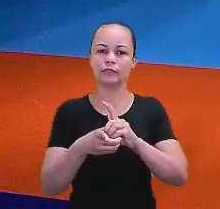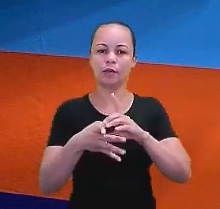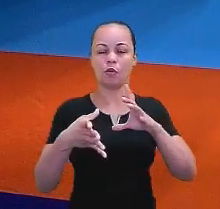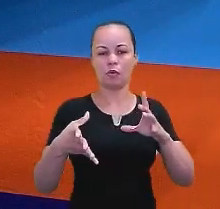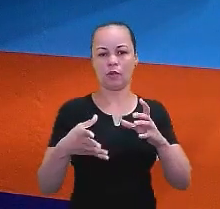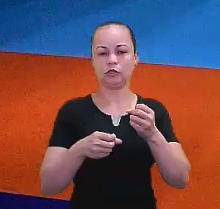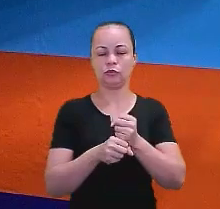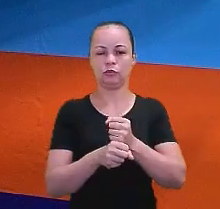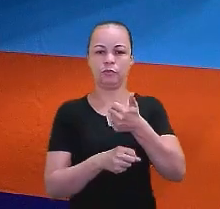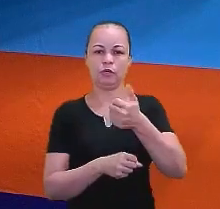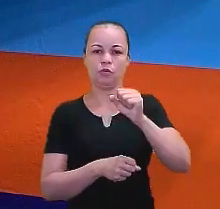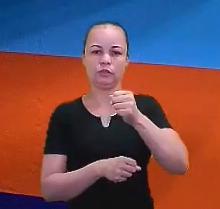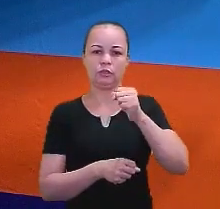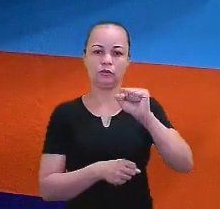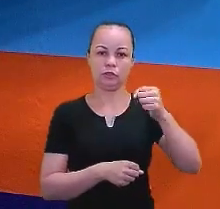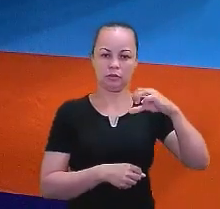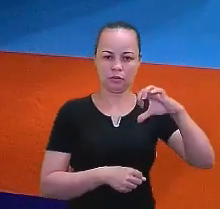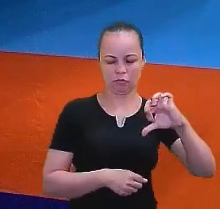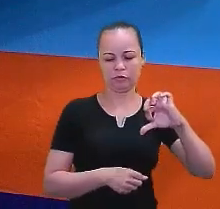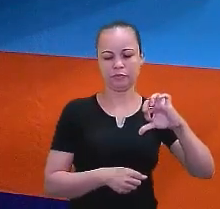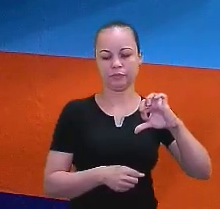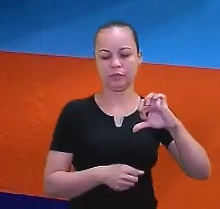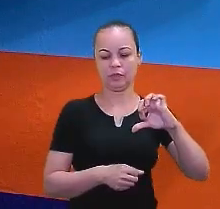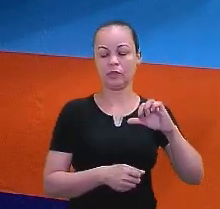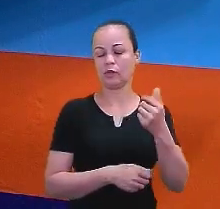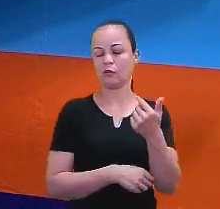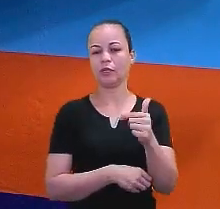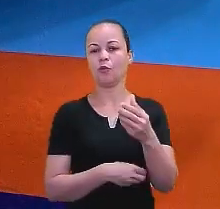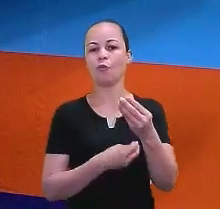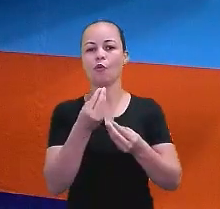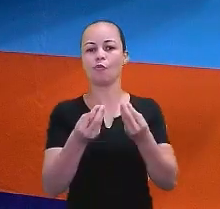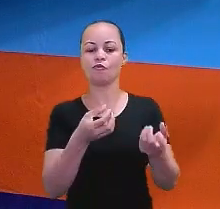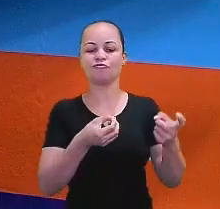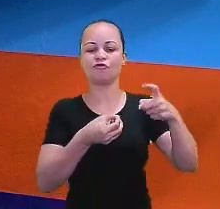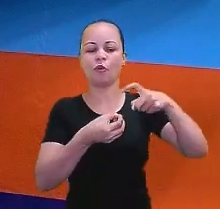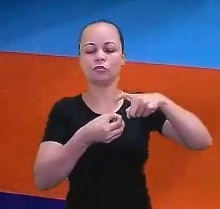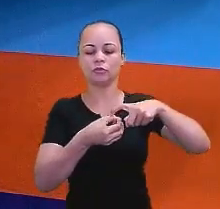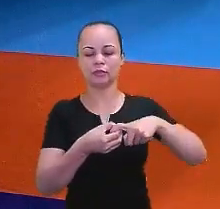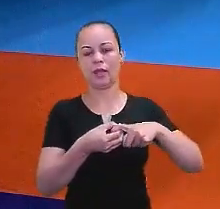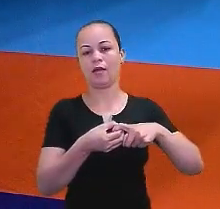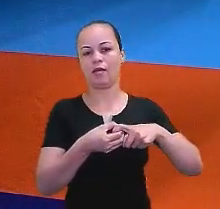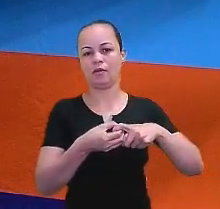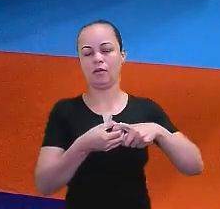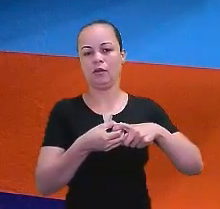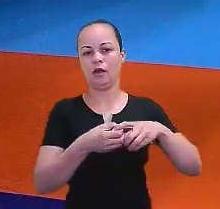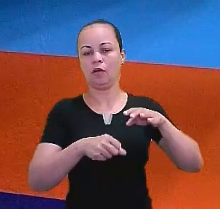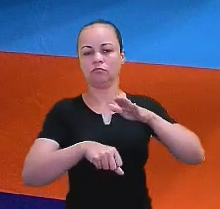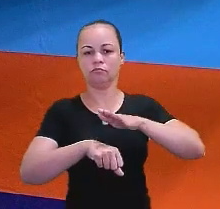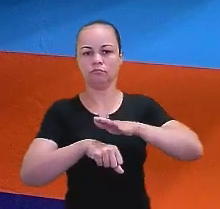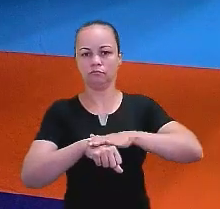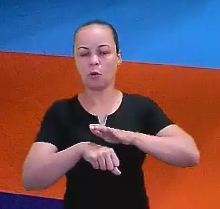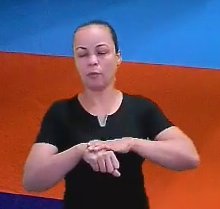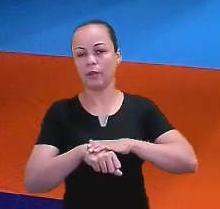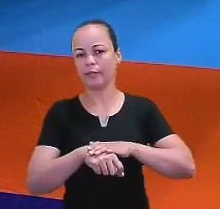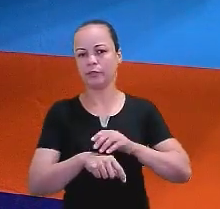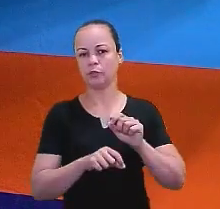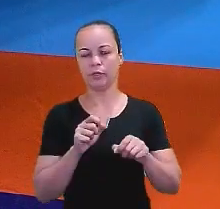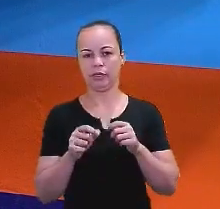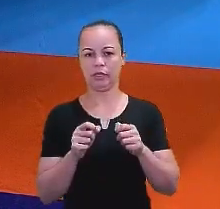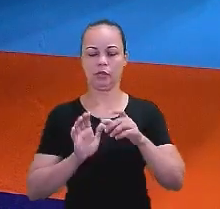não tem como conceber o retorno a um momento em que